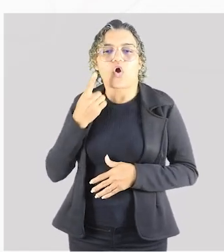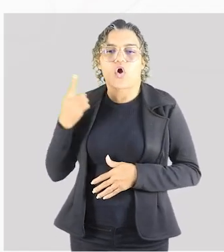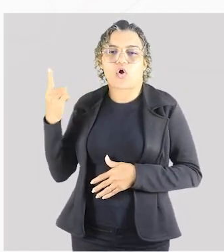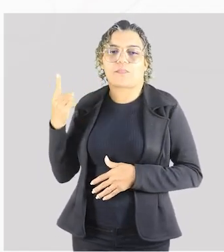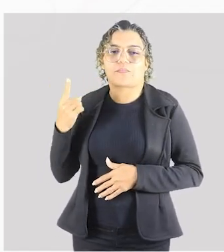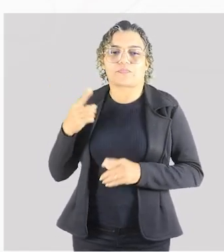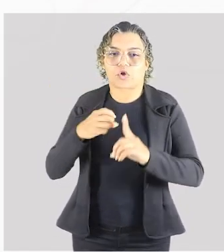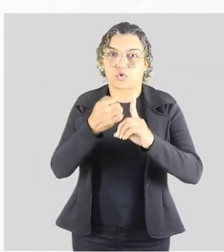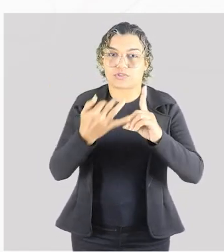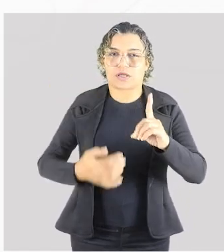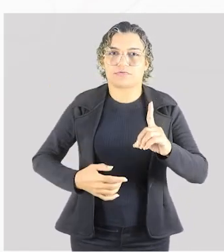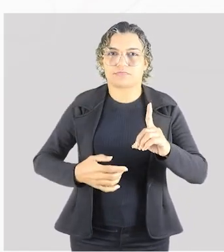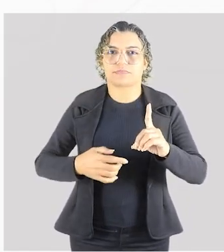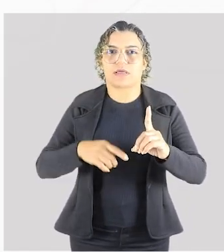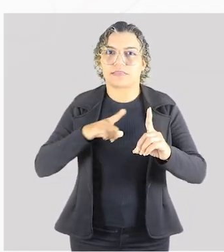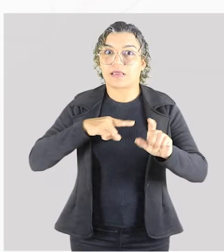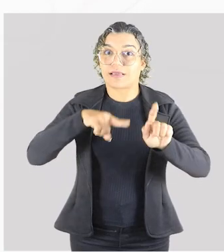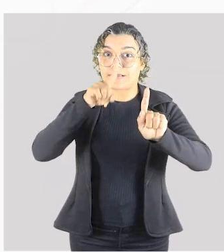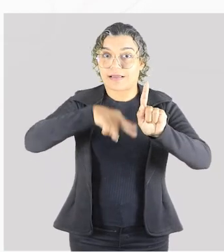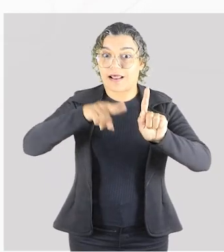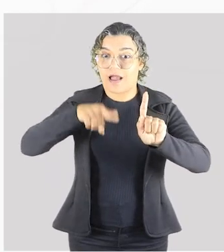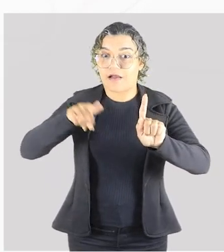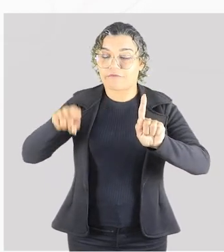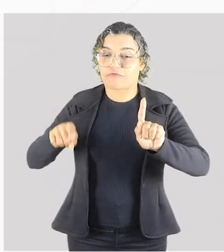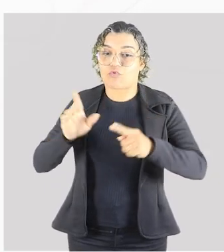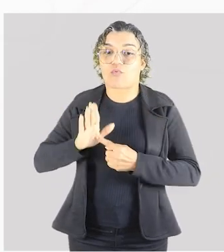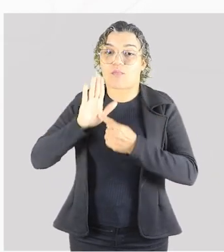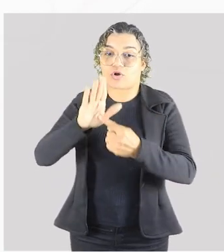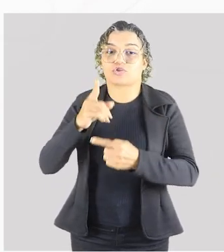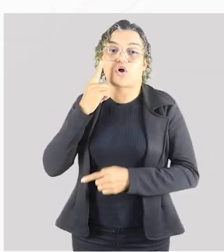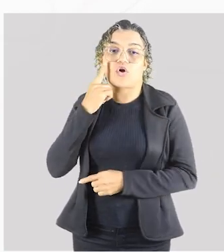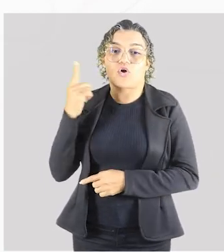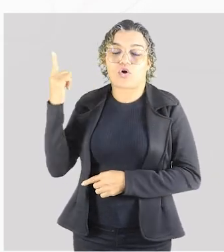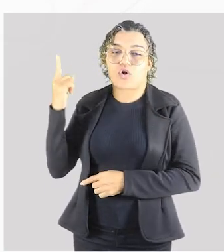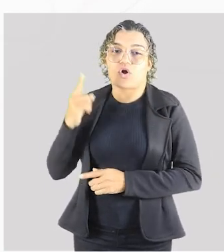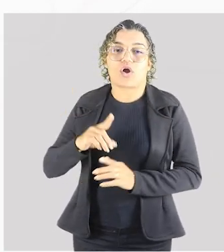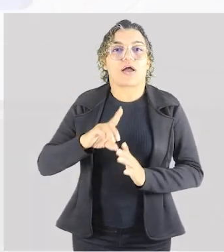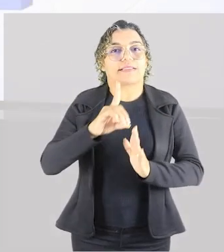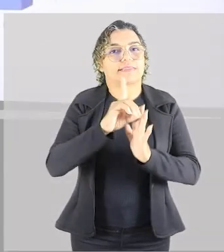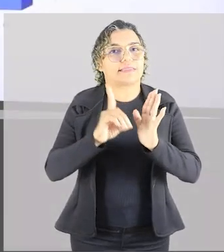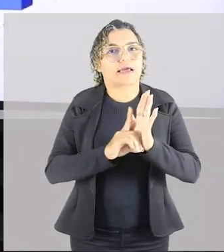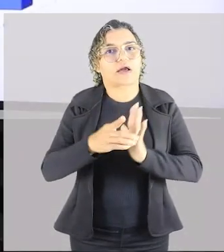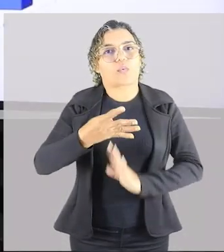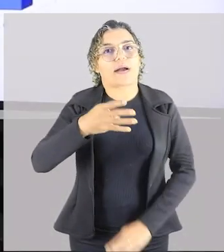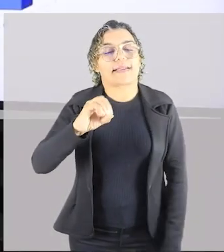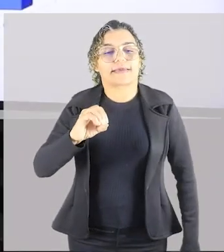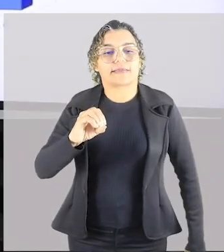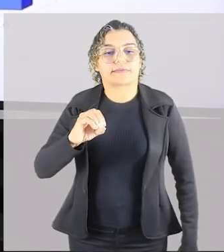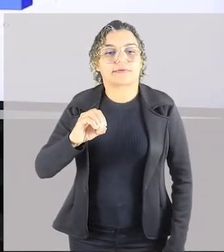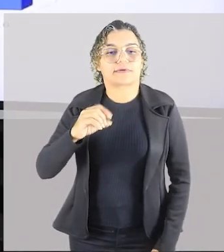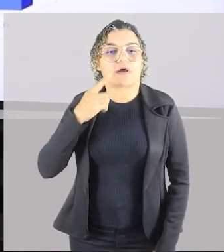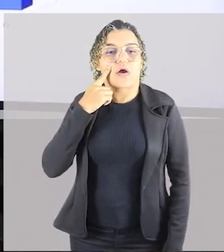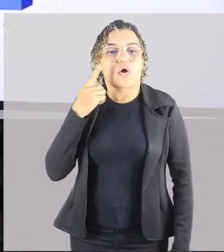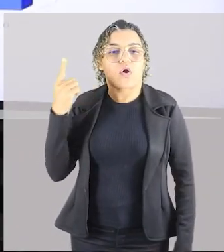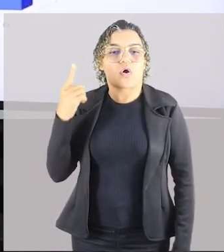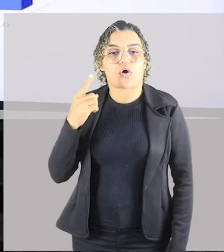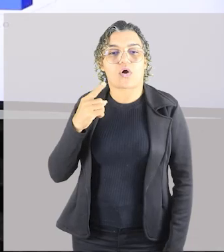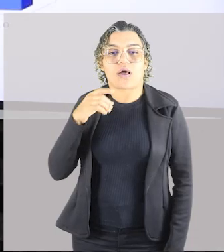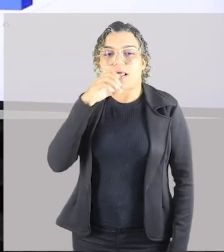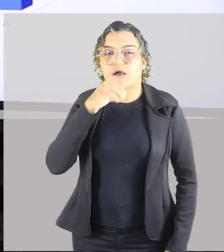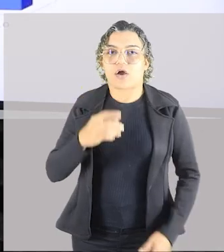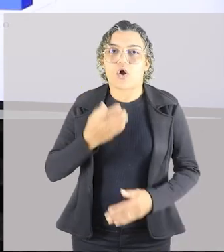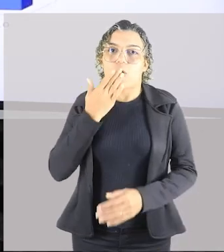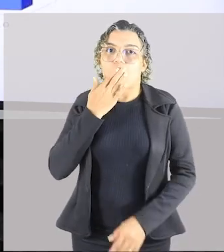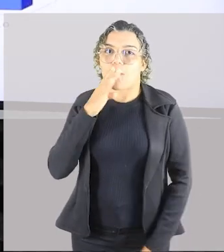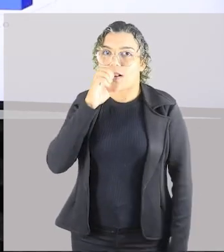os dados que eu ia te mostrar, eu te falei que tinha um gráfico, tá? Esse gráfico eu quero te exemplificar. Olha, na década de 40, por exemplo, quem está em laranja é a